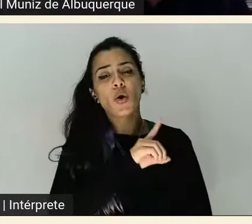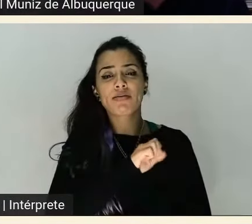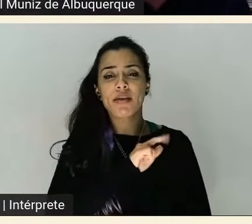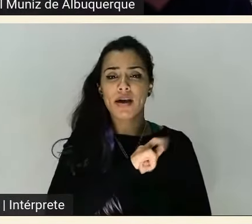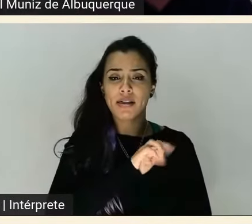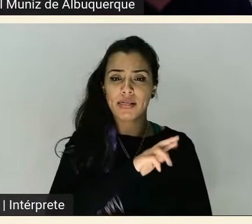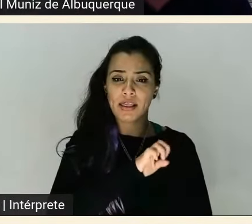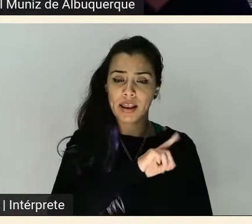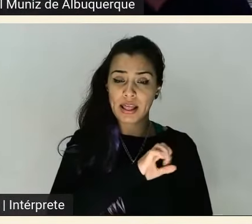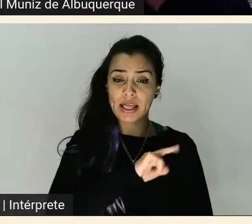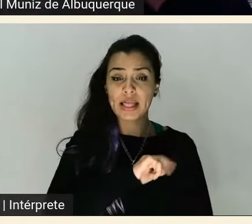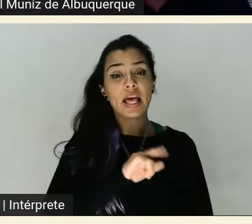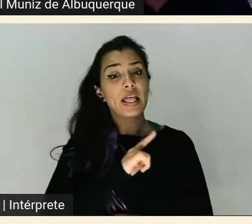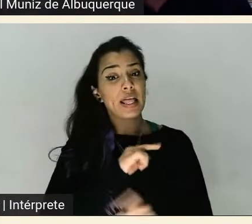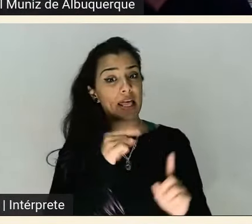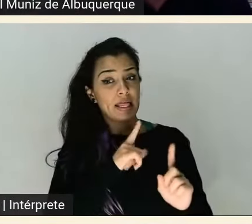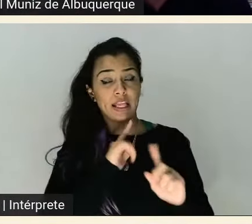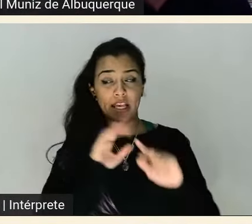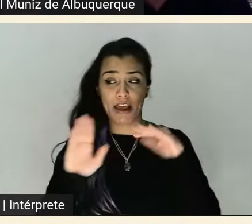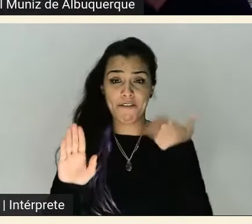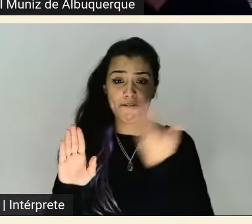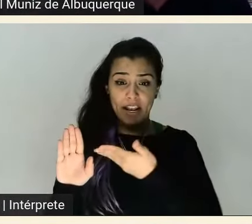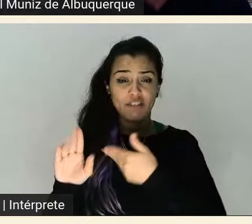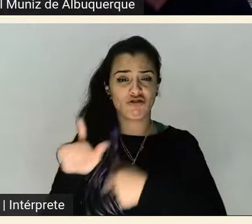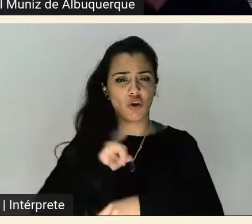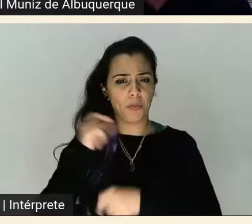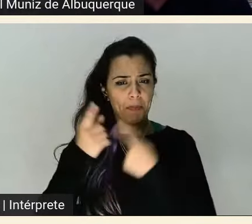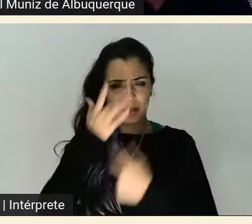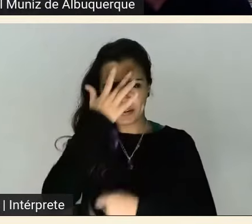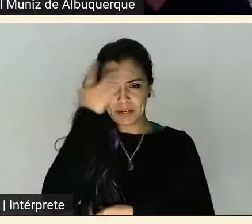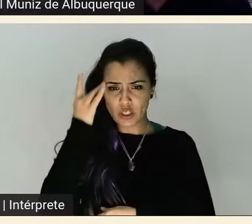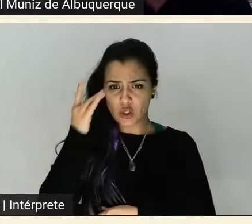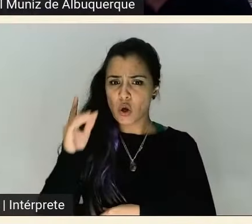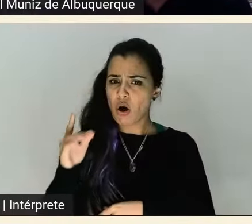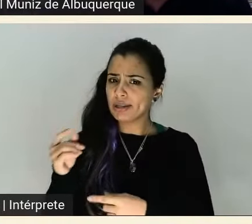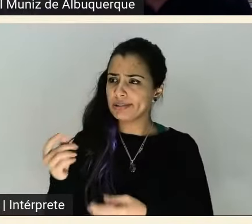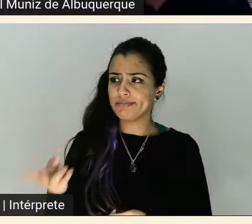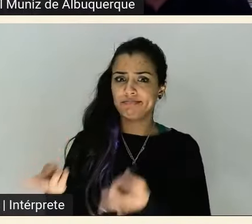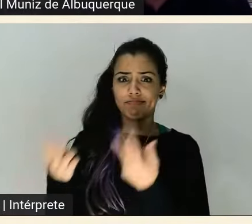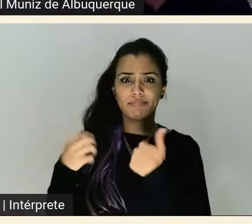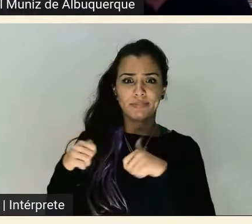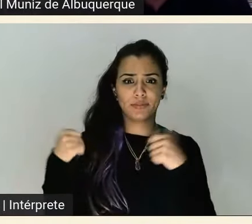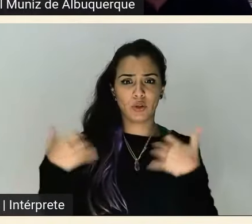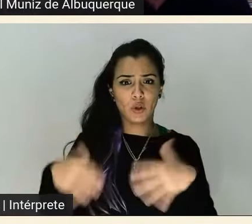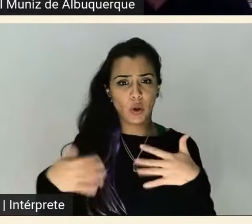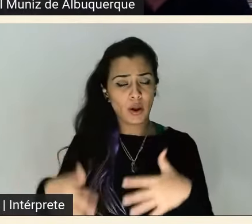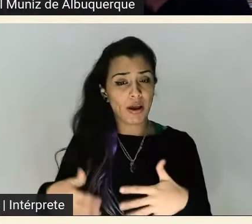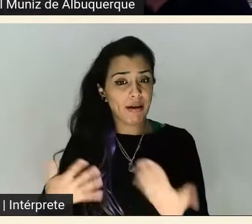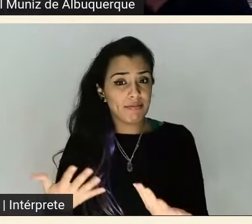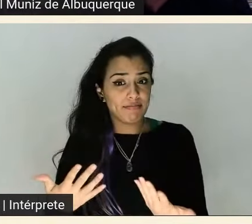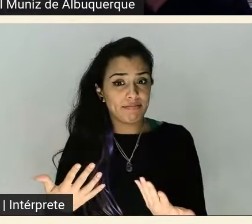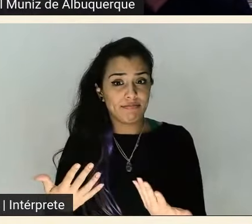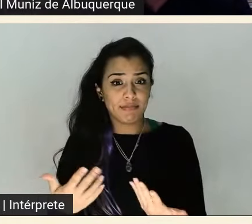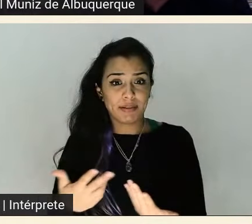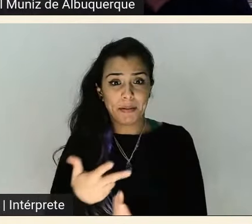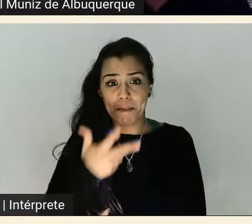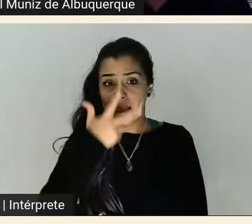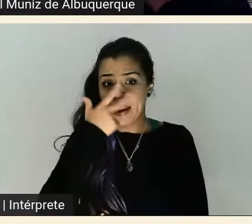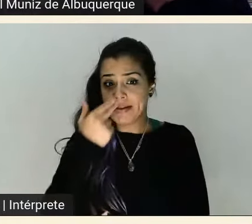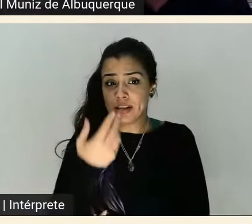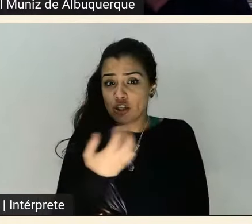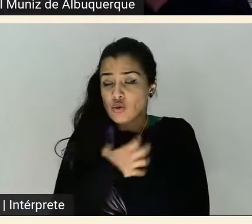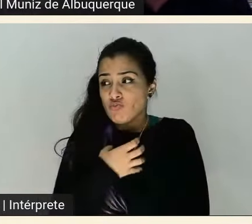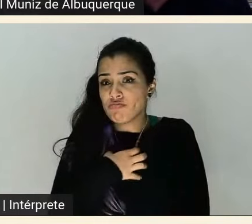retira material, né, para as suas pesquisas, né, são quase eugenistas.